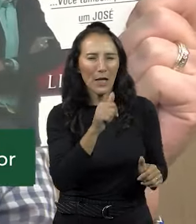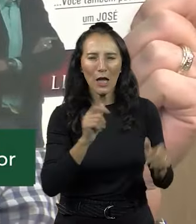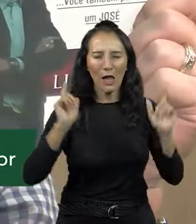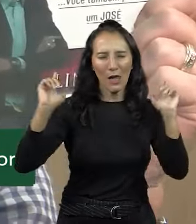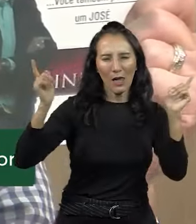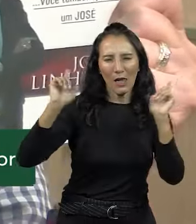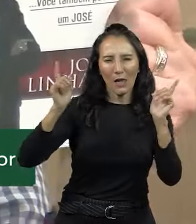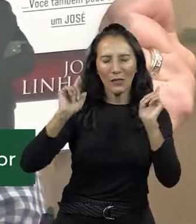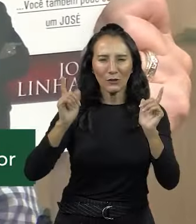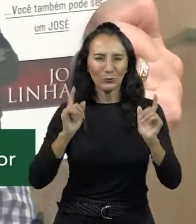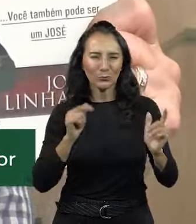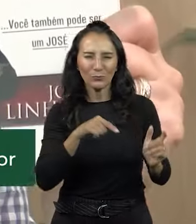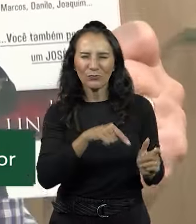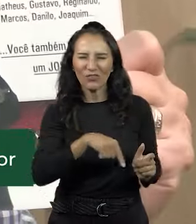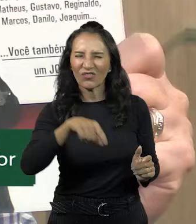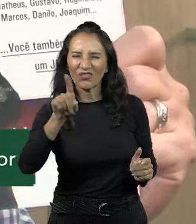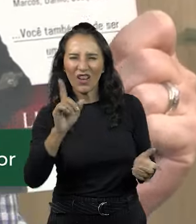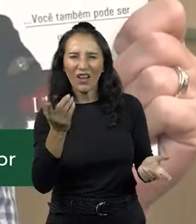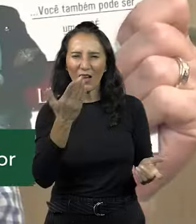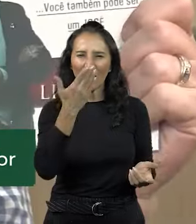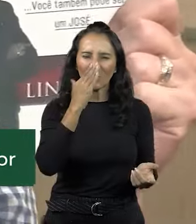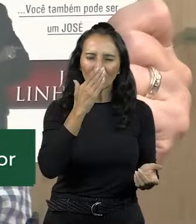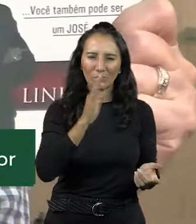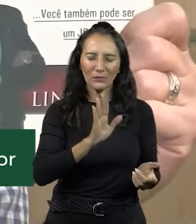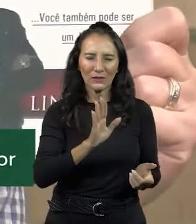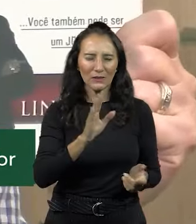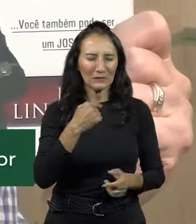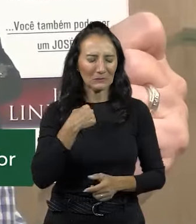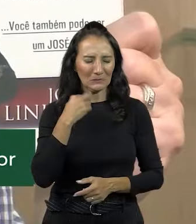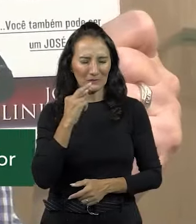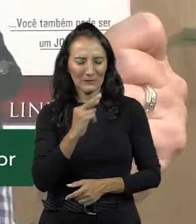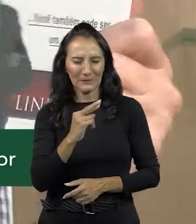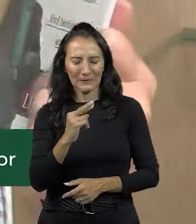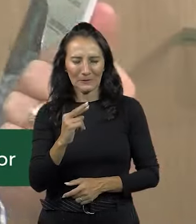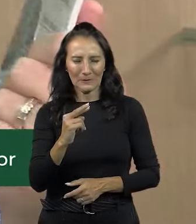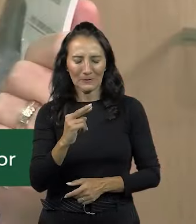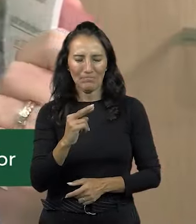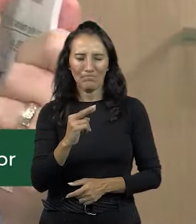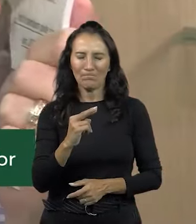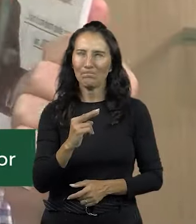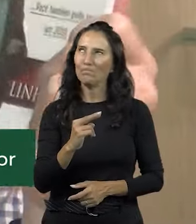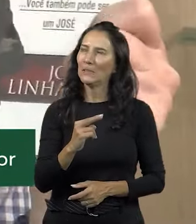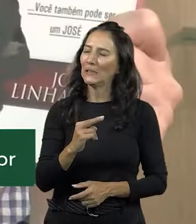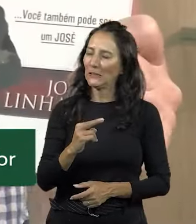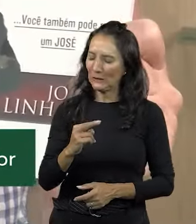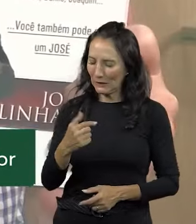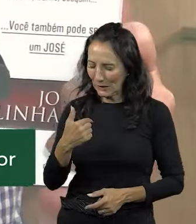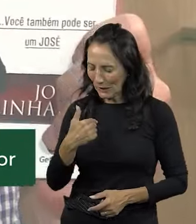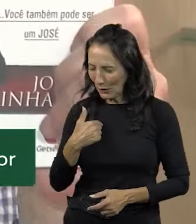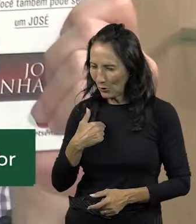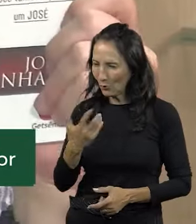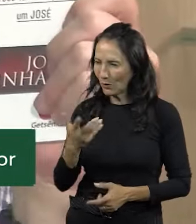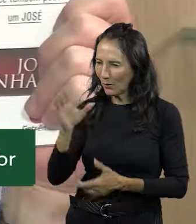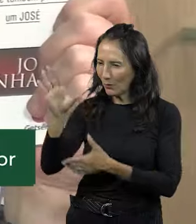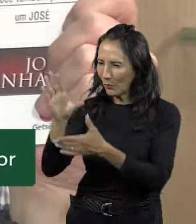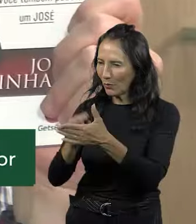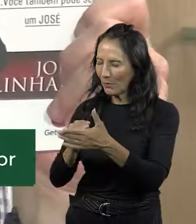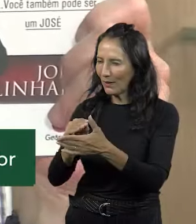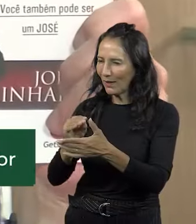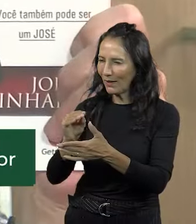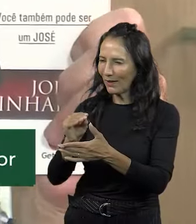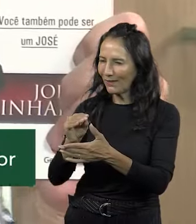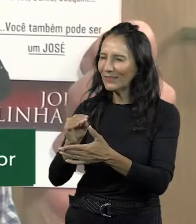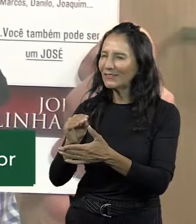né indo pra prostituição mas eu me lembrava de que eu poderia ser um José ainda que eu me